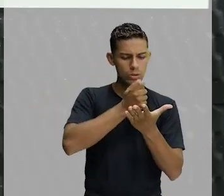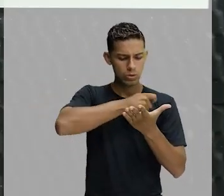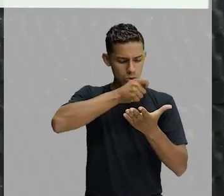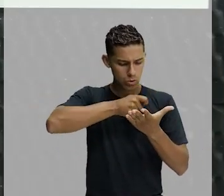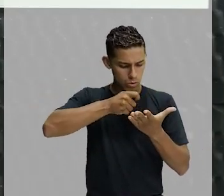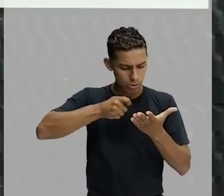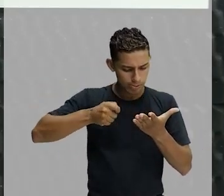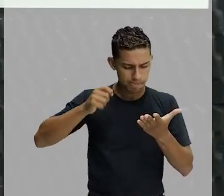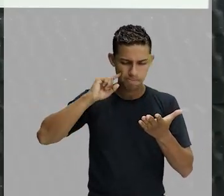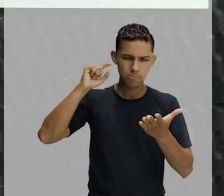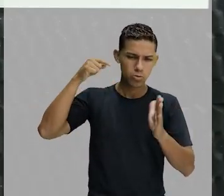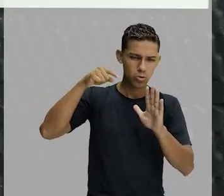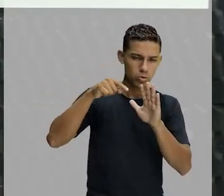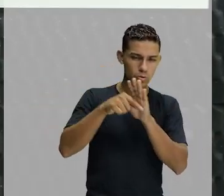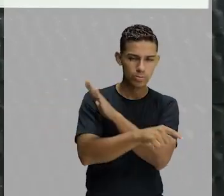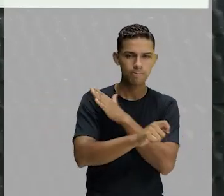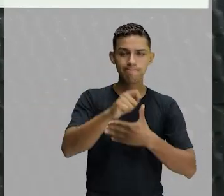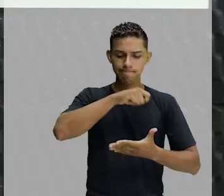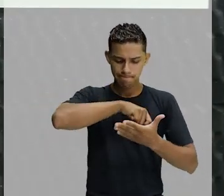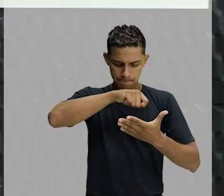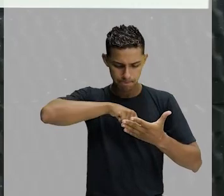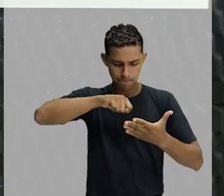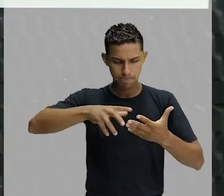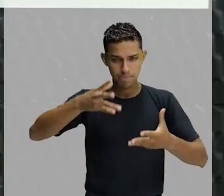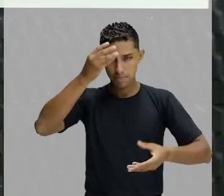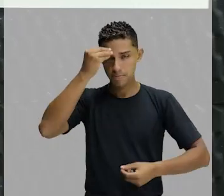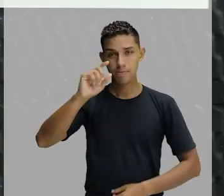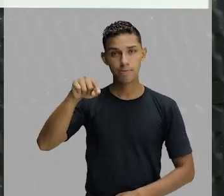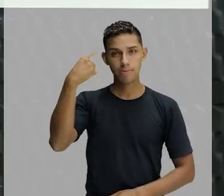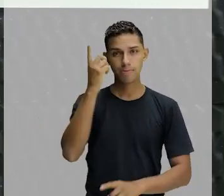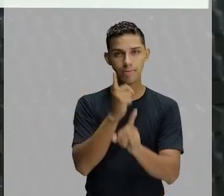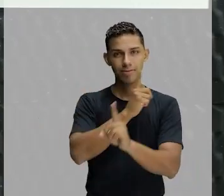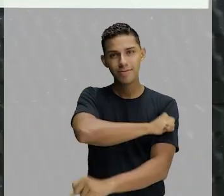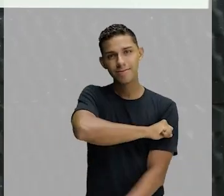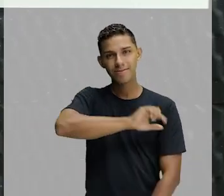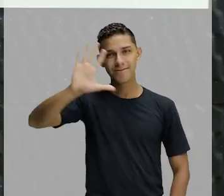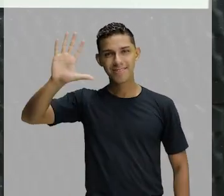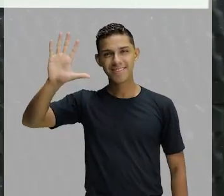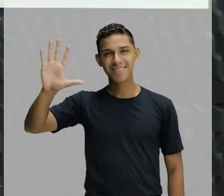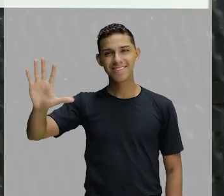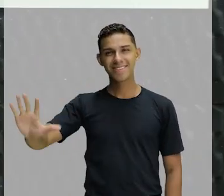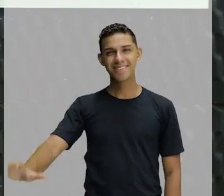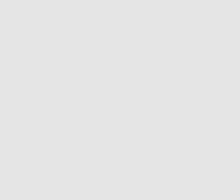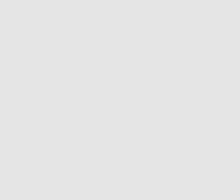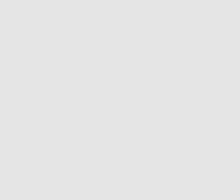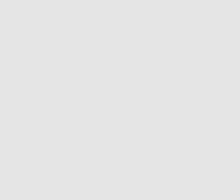continue estudando, revisando as suas anotações. E até a próxima aula, pessoal. Tchau, tchau.